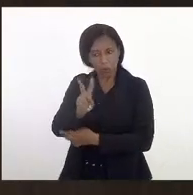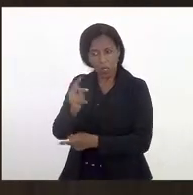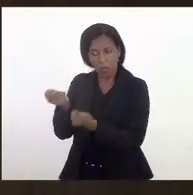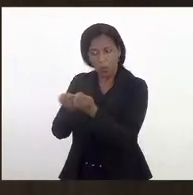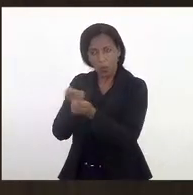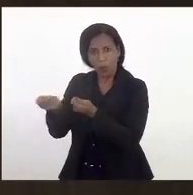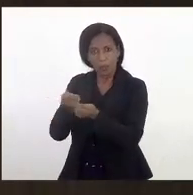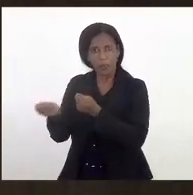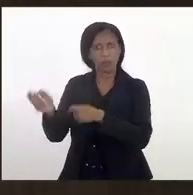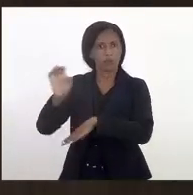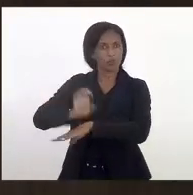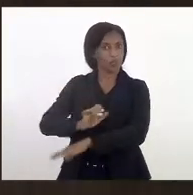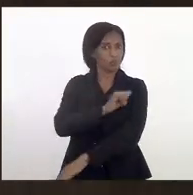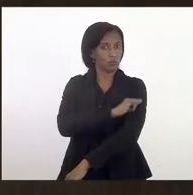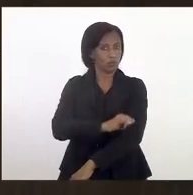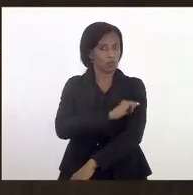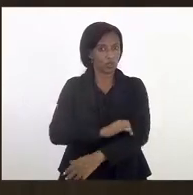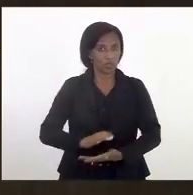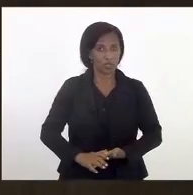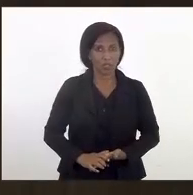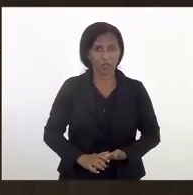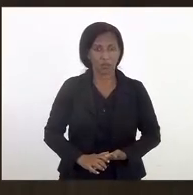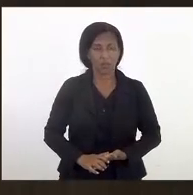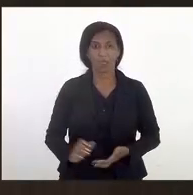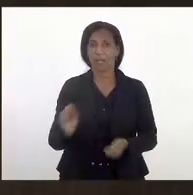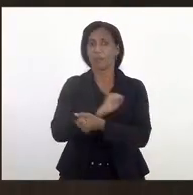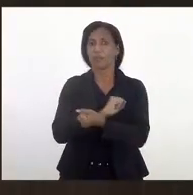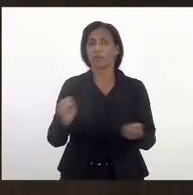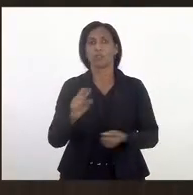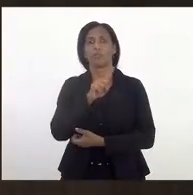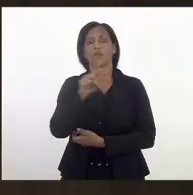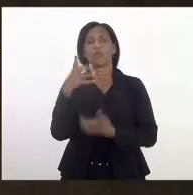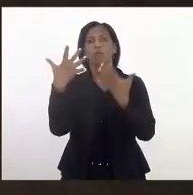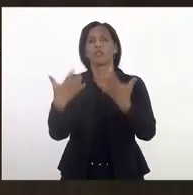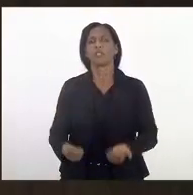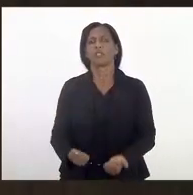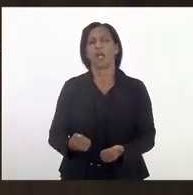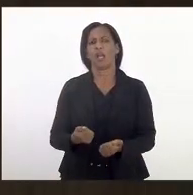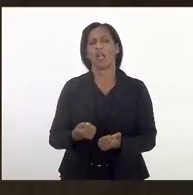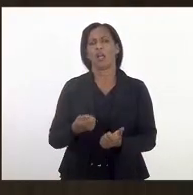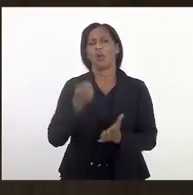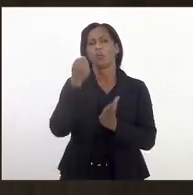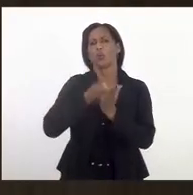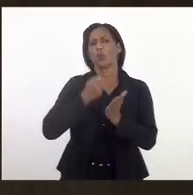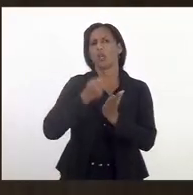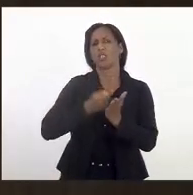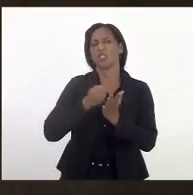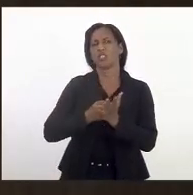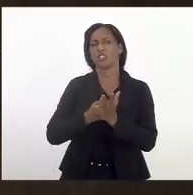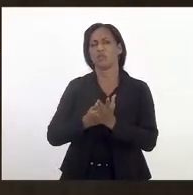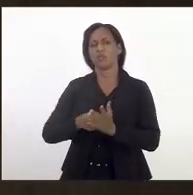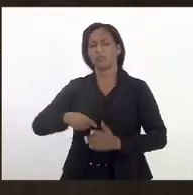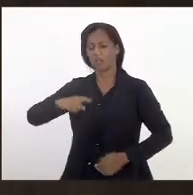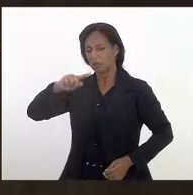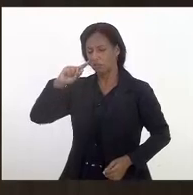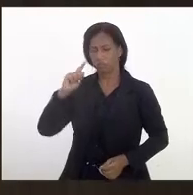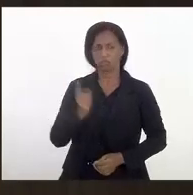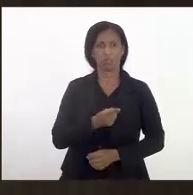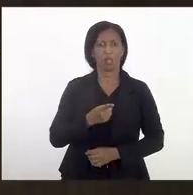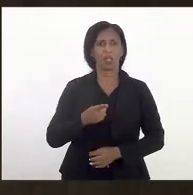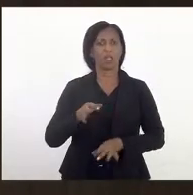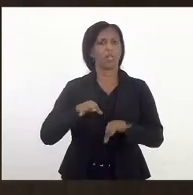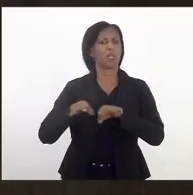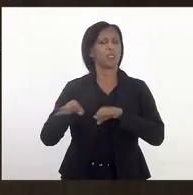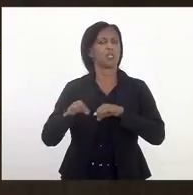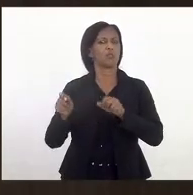econômica do Estado do Rio de Janeiro é inaceitável o que o regime de recuperação fiscal está tentando impor em termos